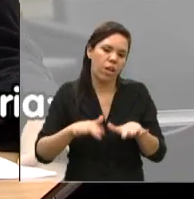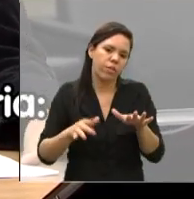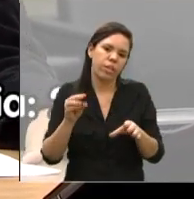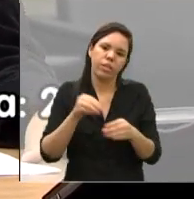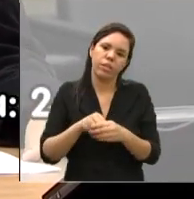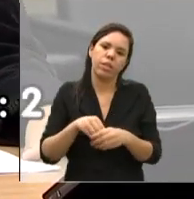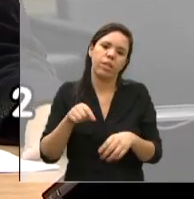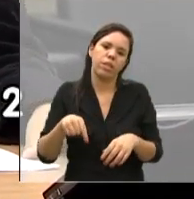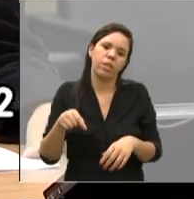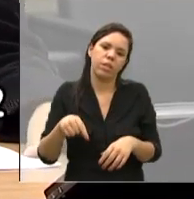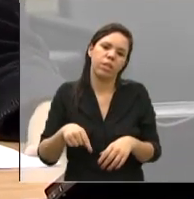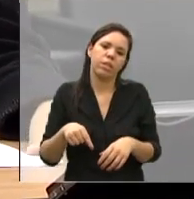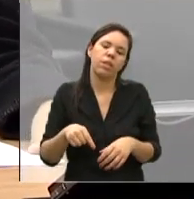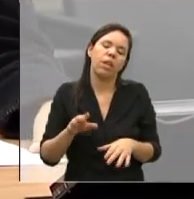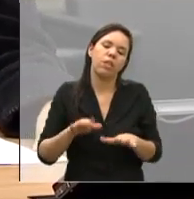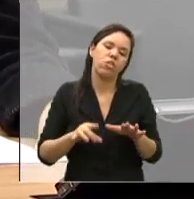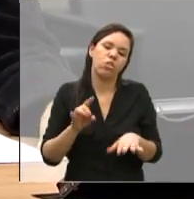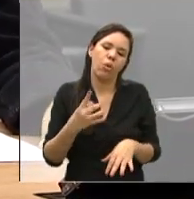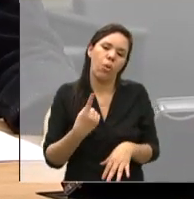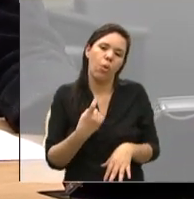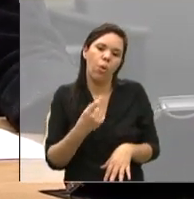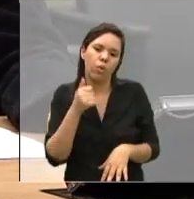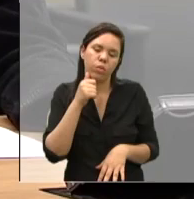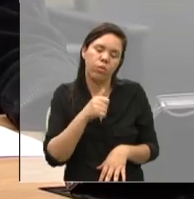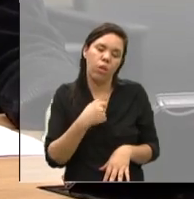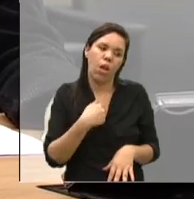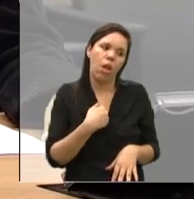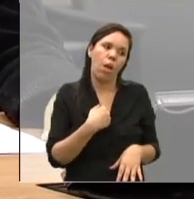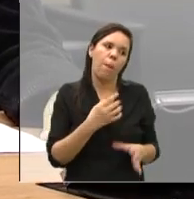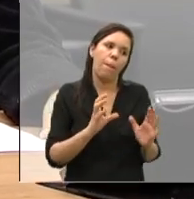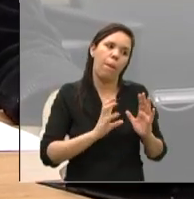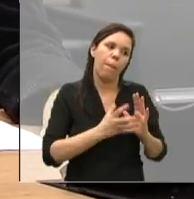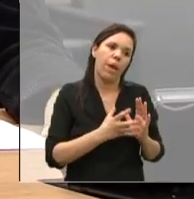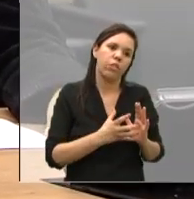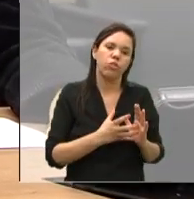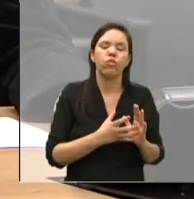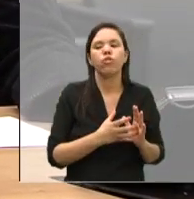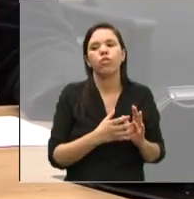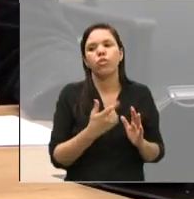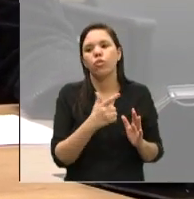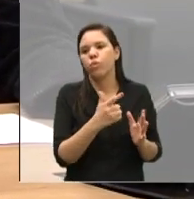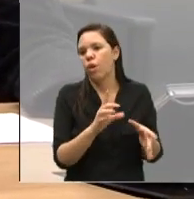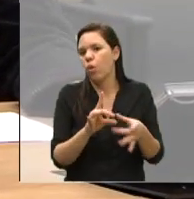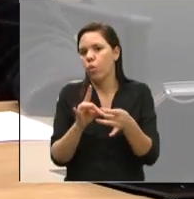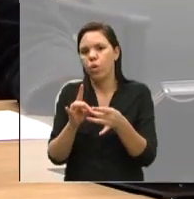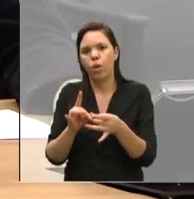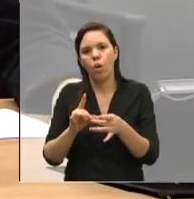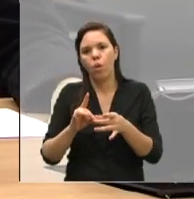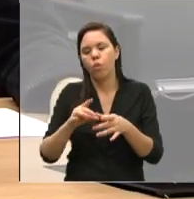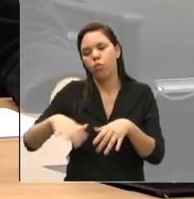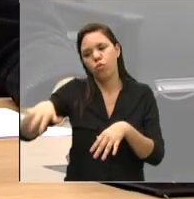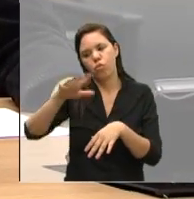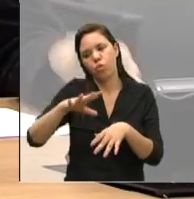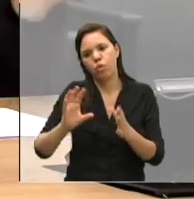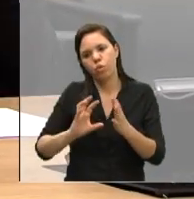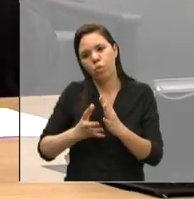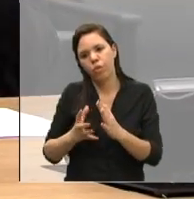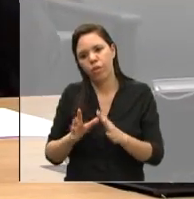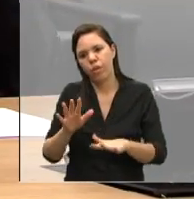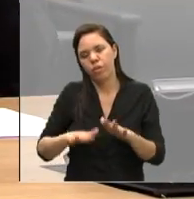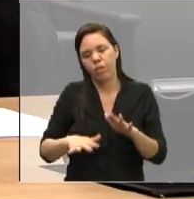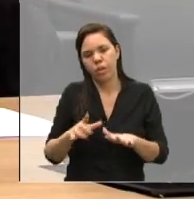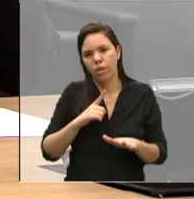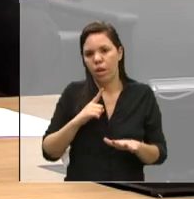aqui dentro, né, o fato de ser única mulher, de ser oposição, trazer perspectivas que geralmente não